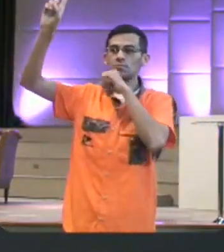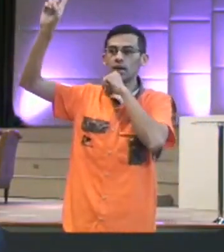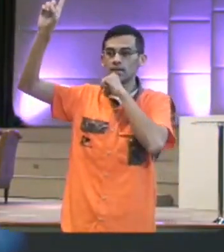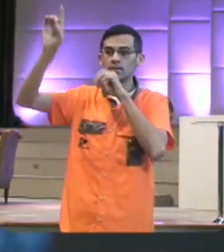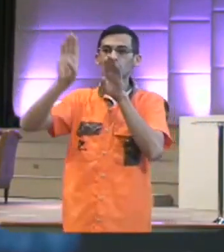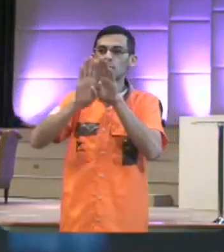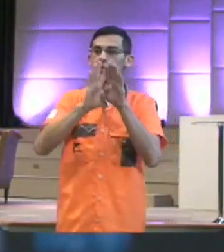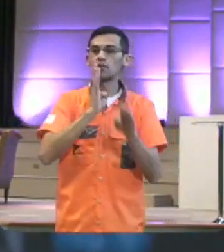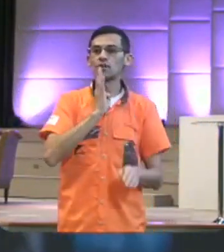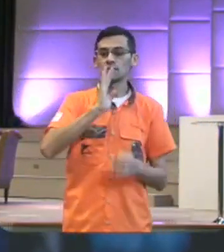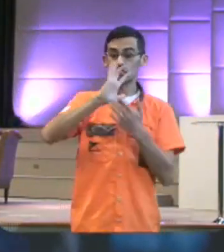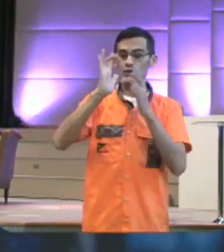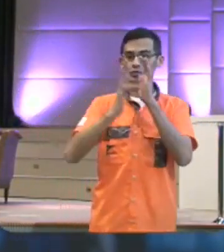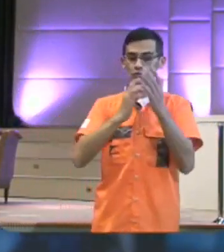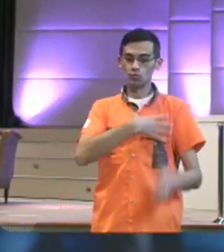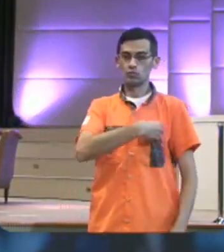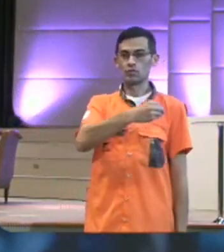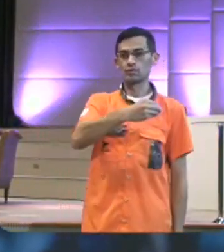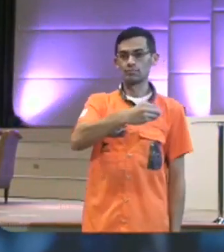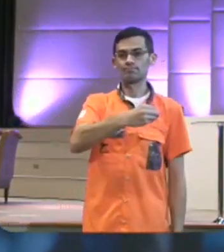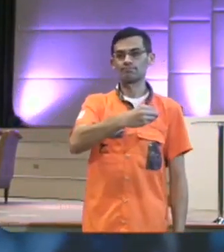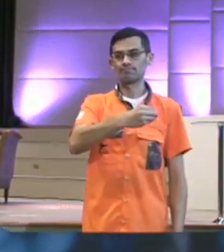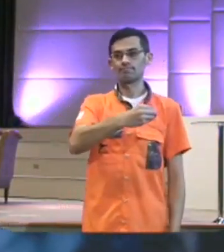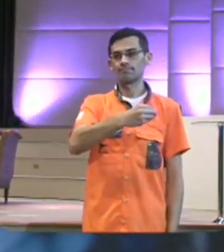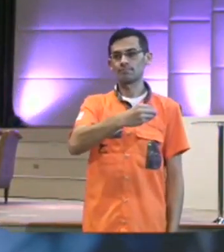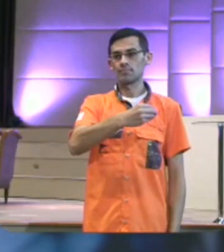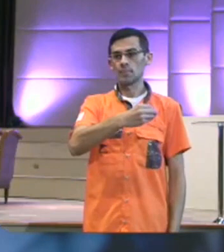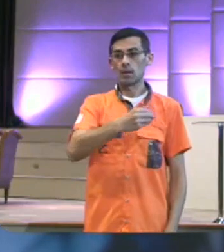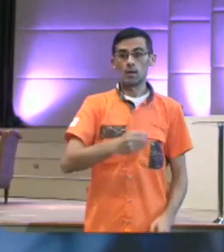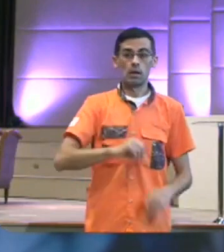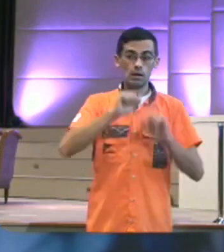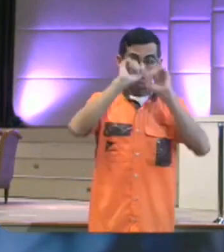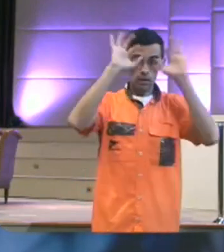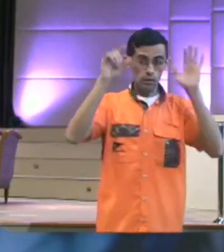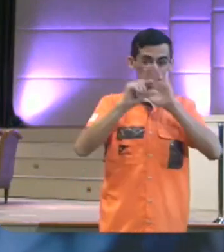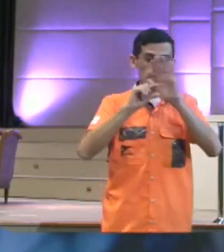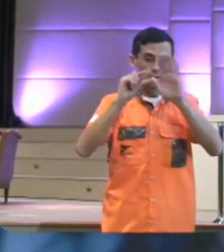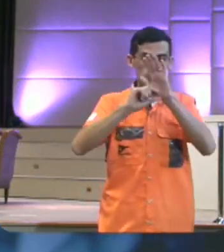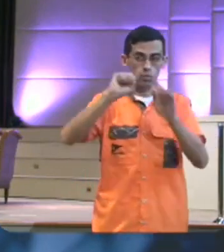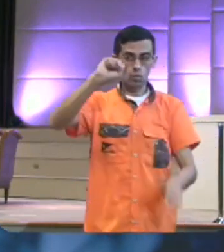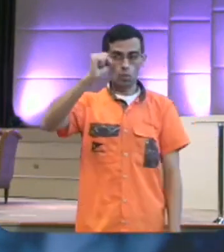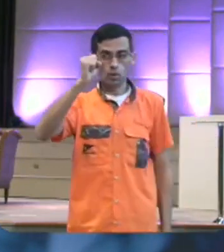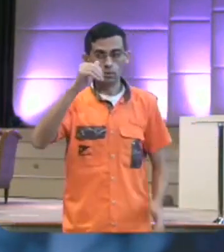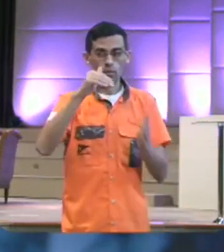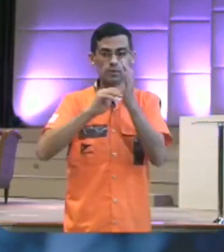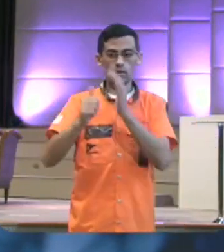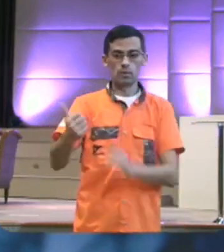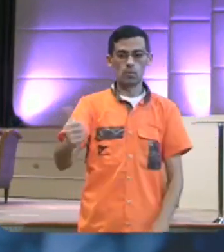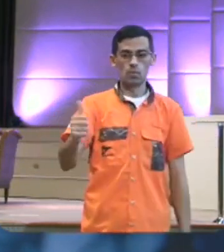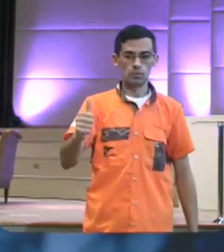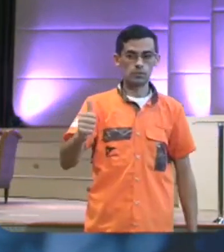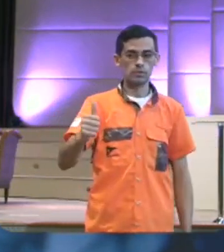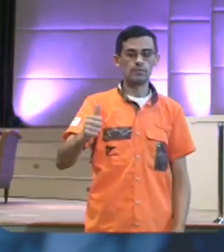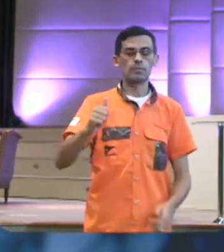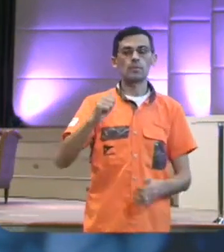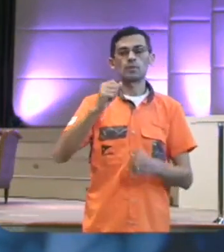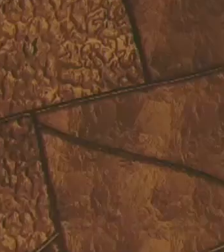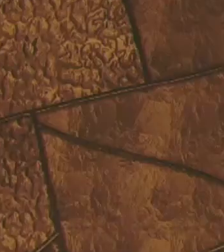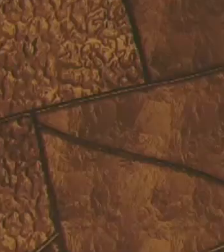quem é o Filho. Isso fica claro nos versículos 8 a 11, onde diz